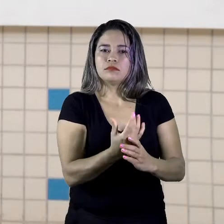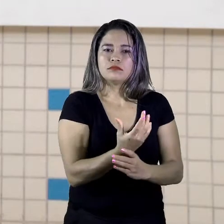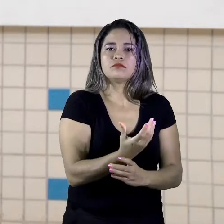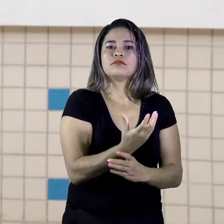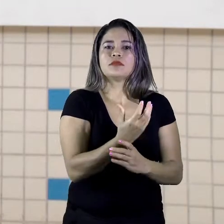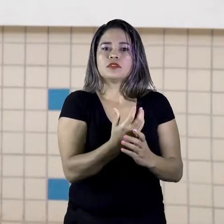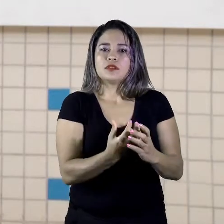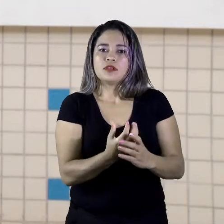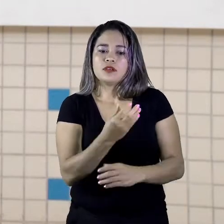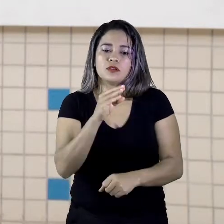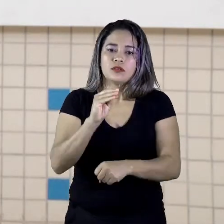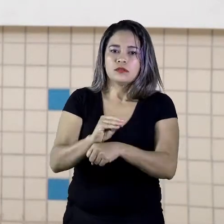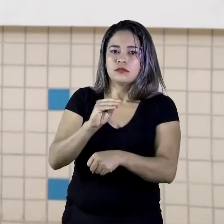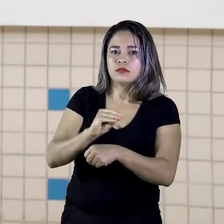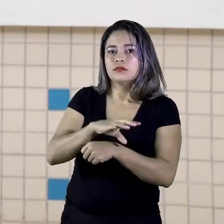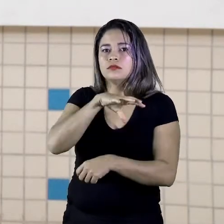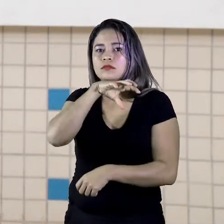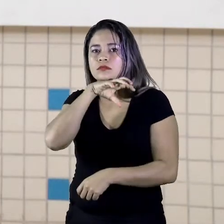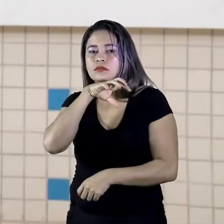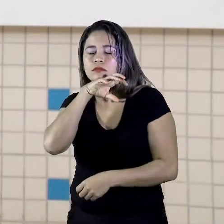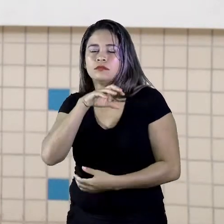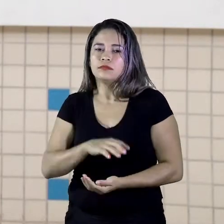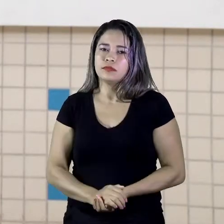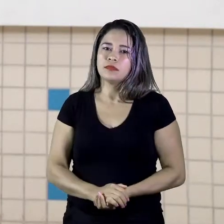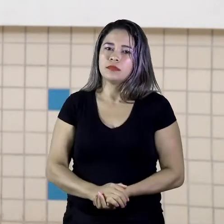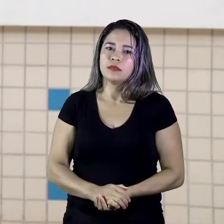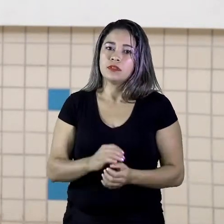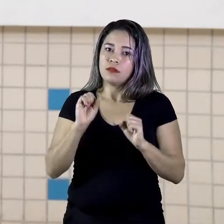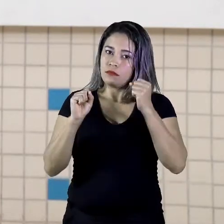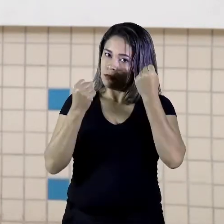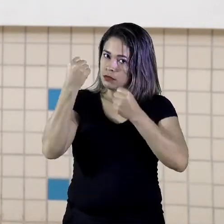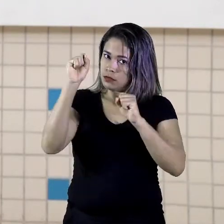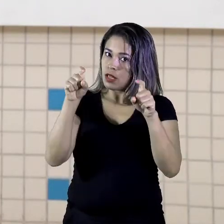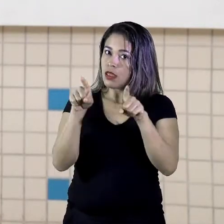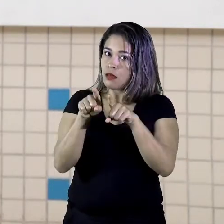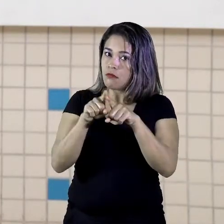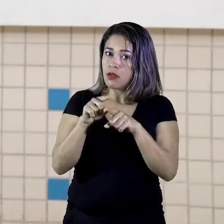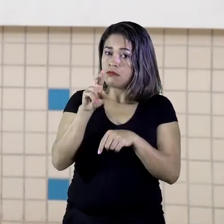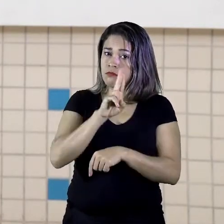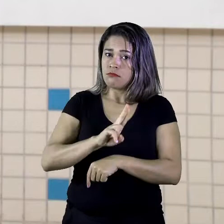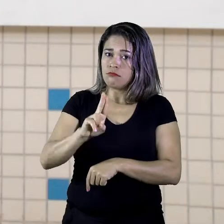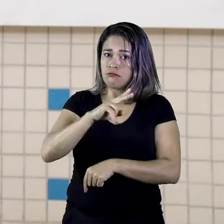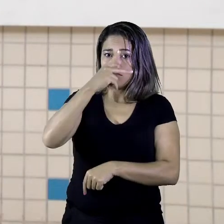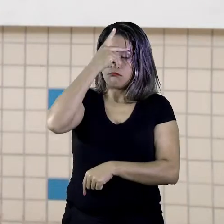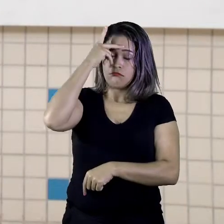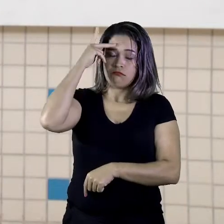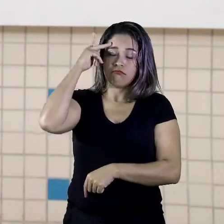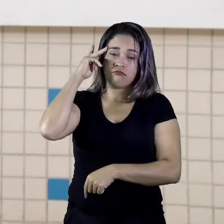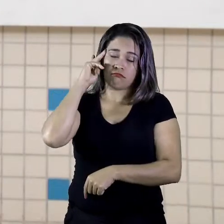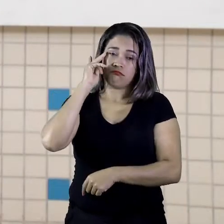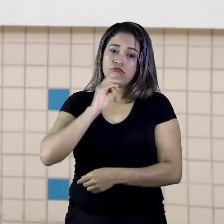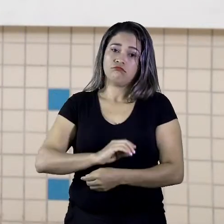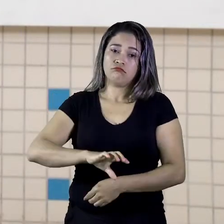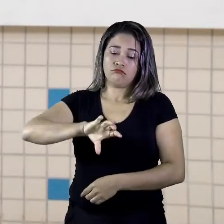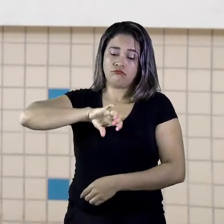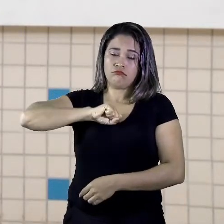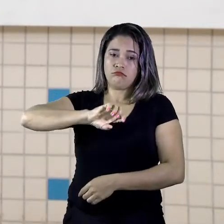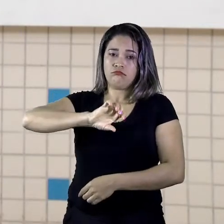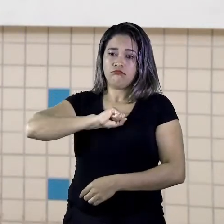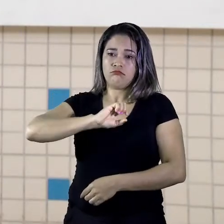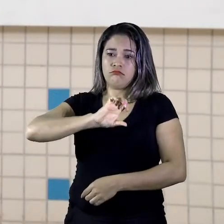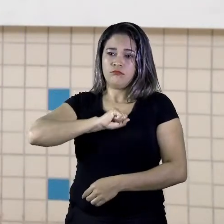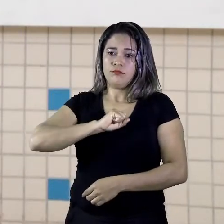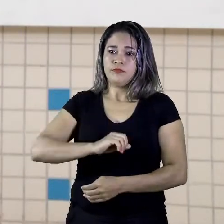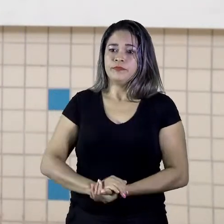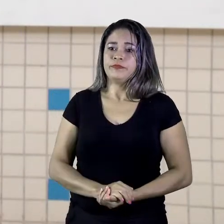na indústria, né? E também para o consumo, né? Das pessoas. Mas essa porcentagem, essa quantidade que